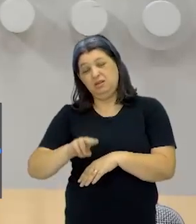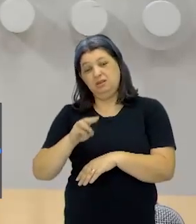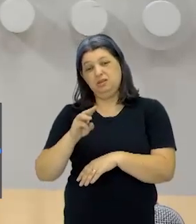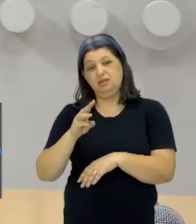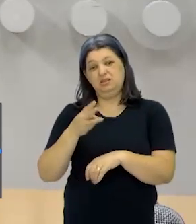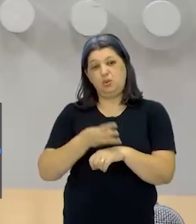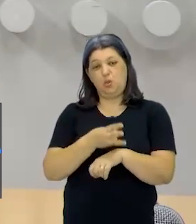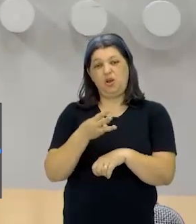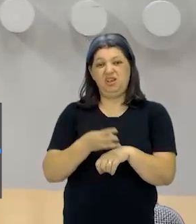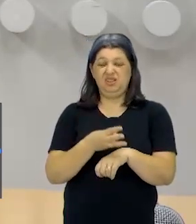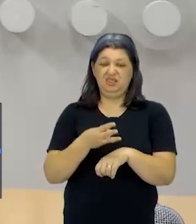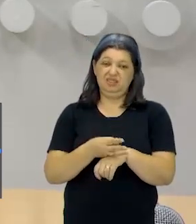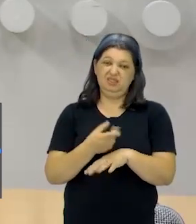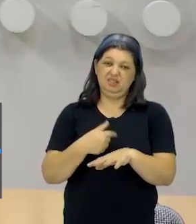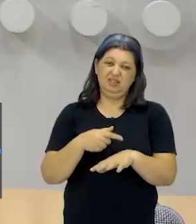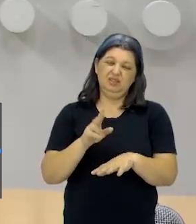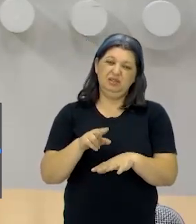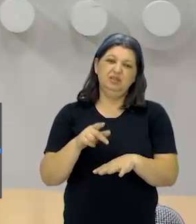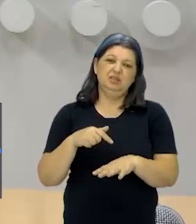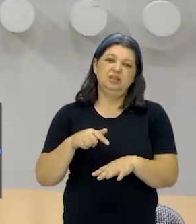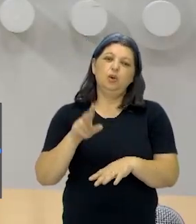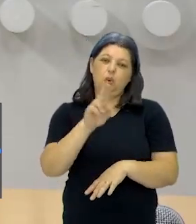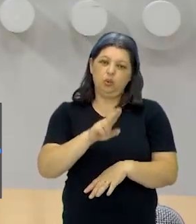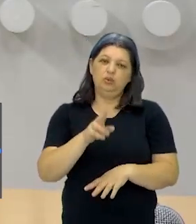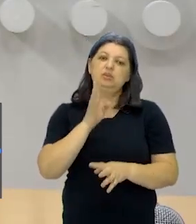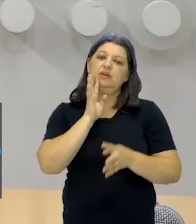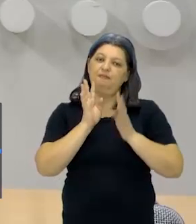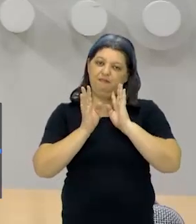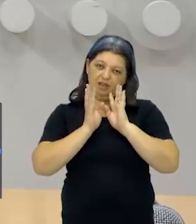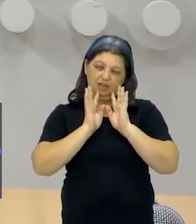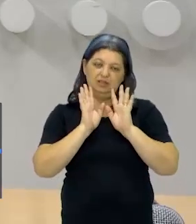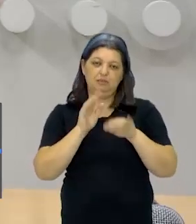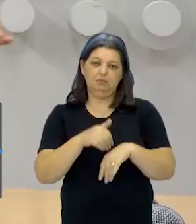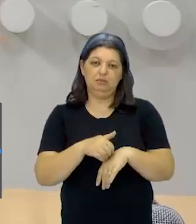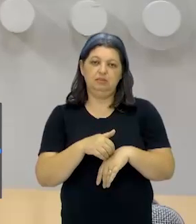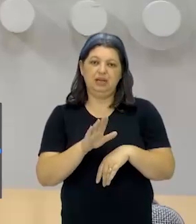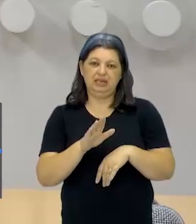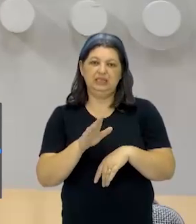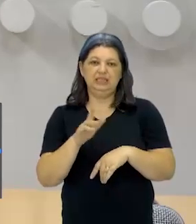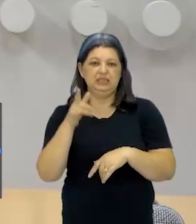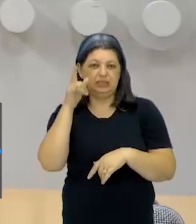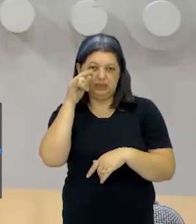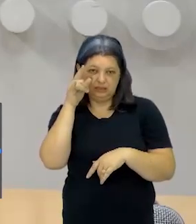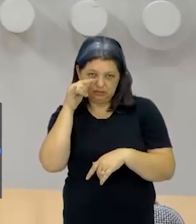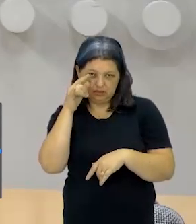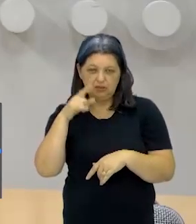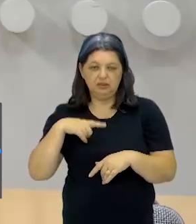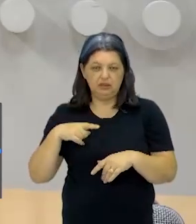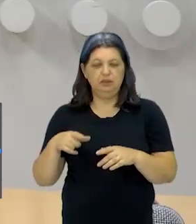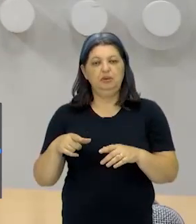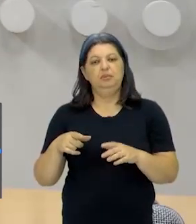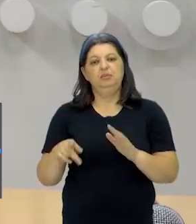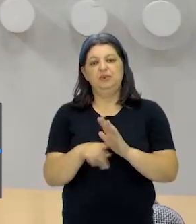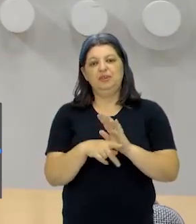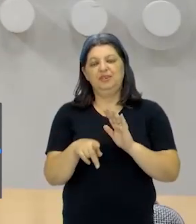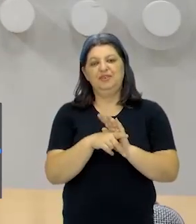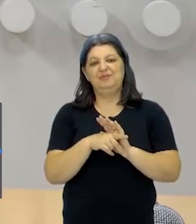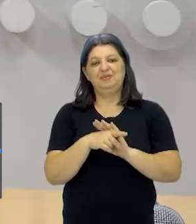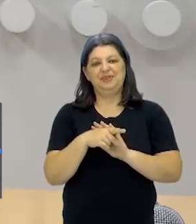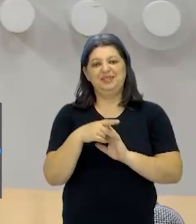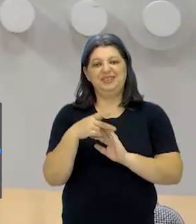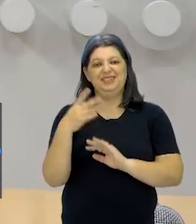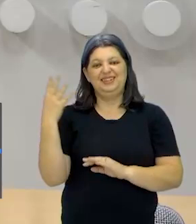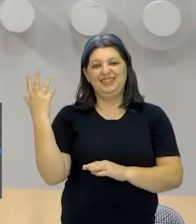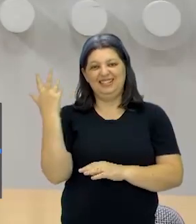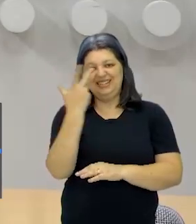Eu sou meio cringe, uso muito Face ainda. Mais do que o Instagram, apesar da gente ter a nossa linda rede Instagram, Língua Portuguesa,